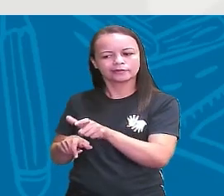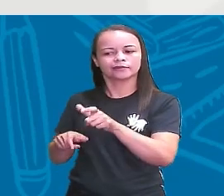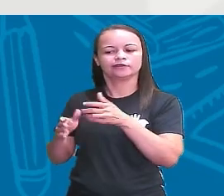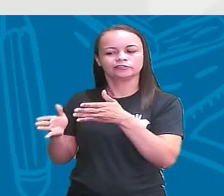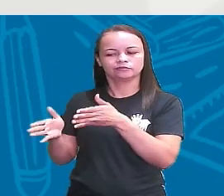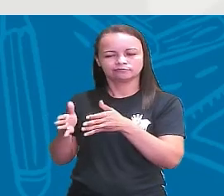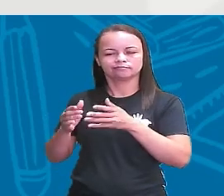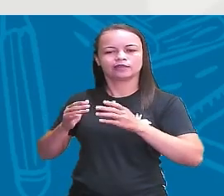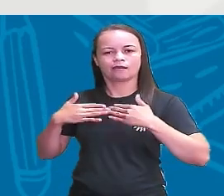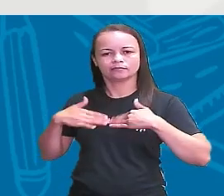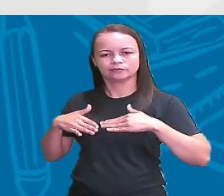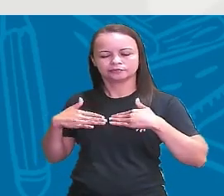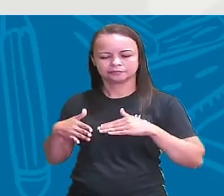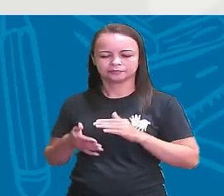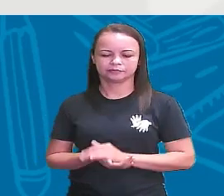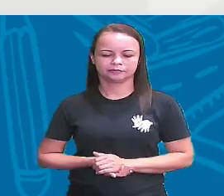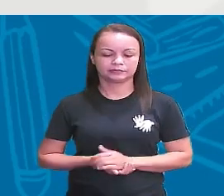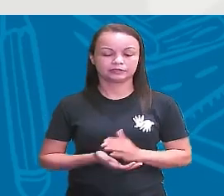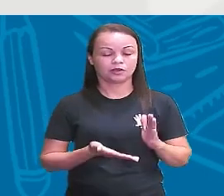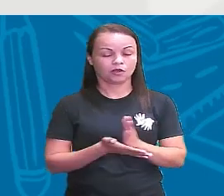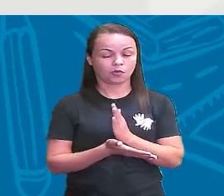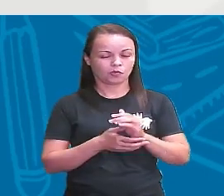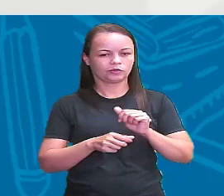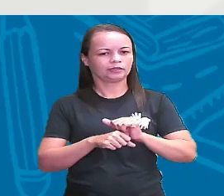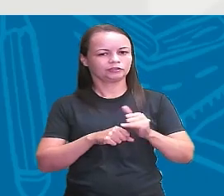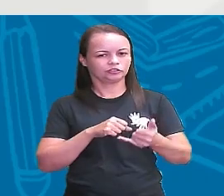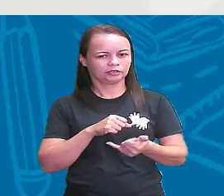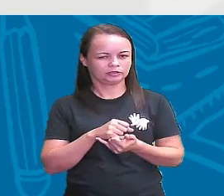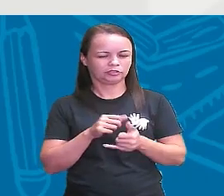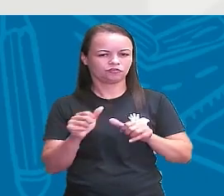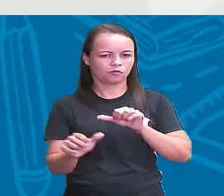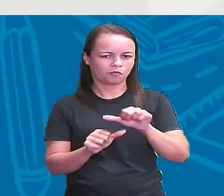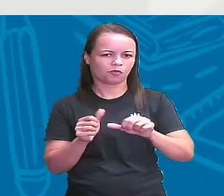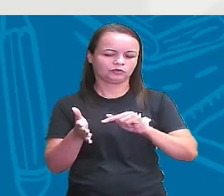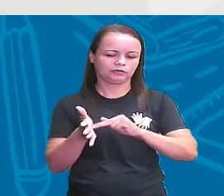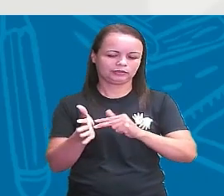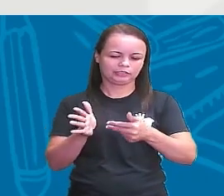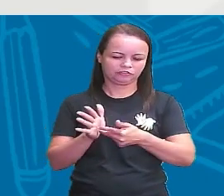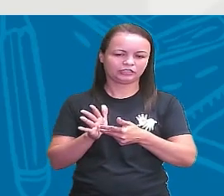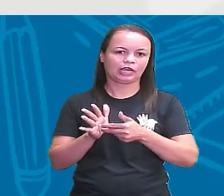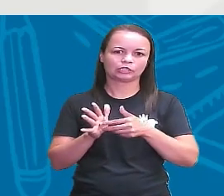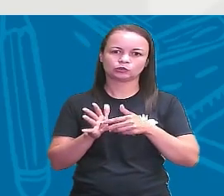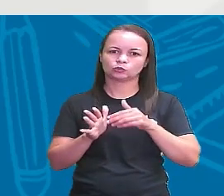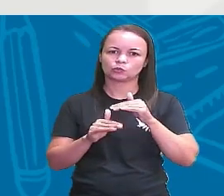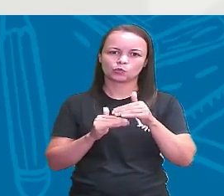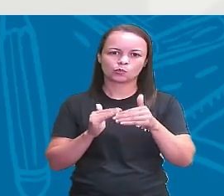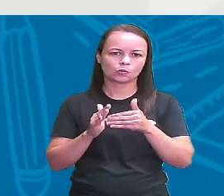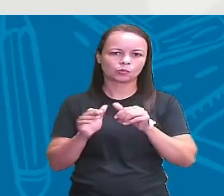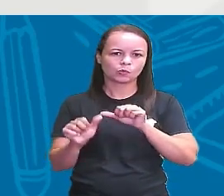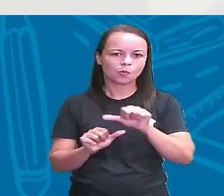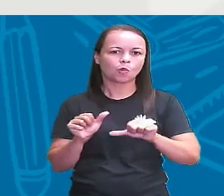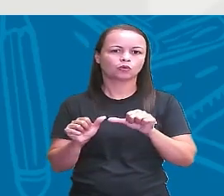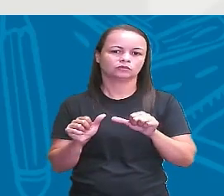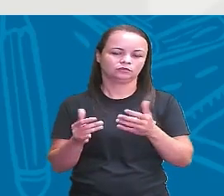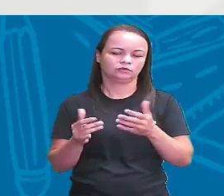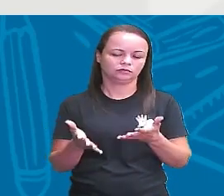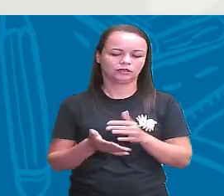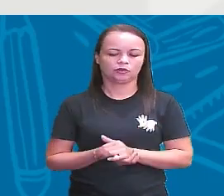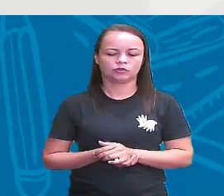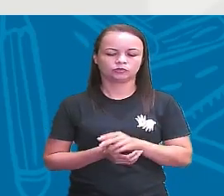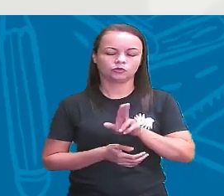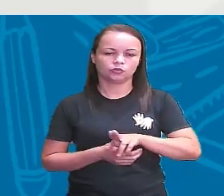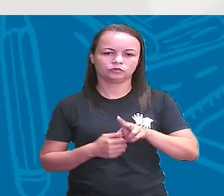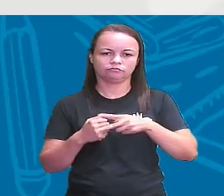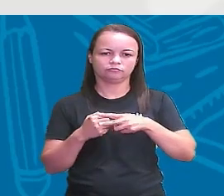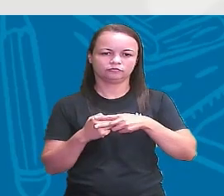Alguns adjetivos mudam totalmente o seu significado, né? Quando a gente usa com o verbo